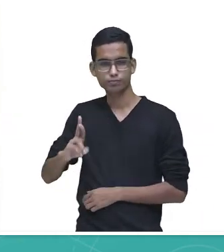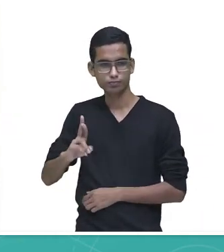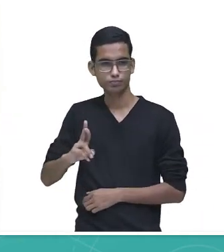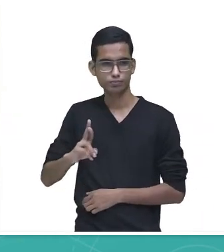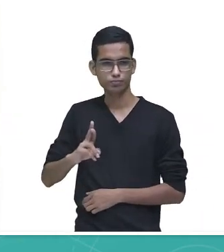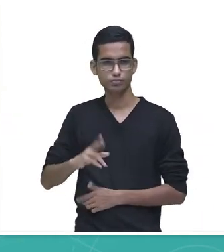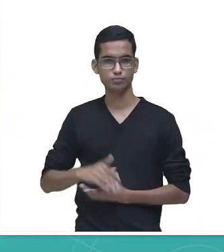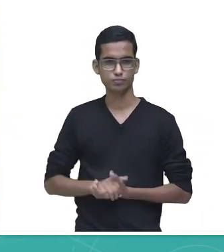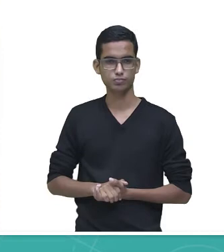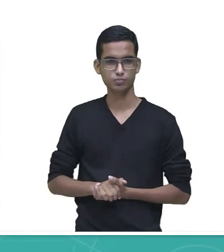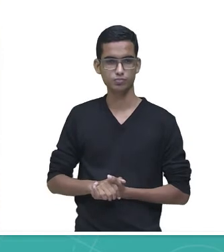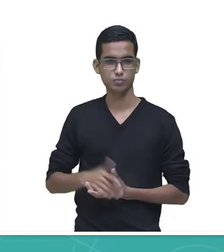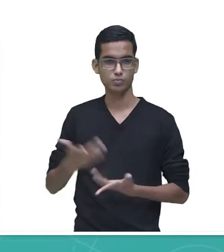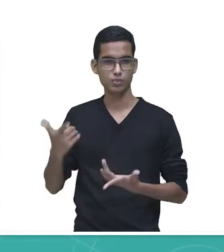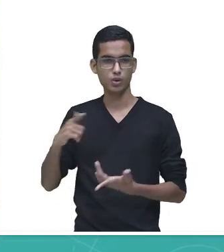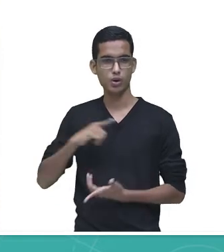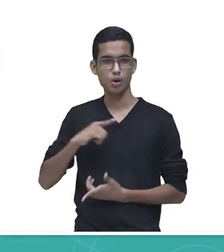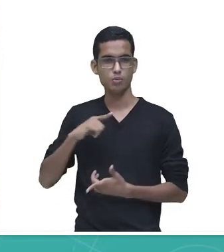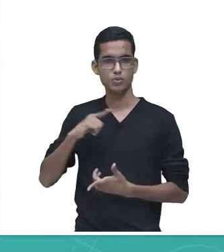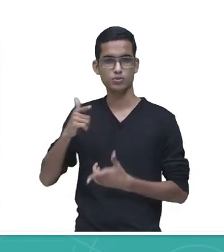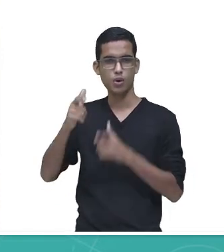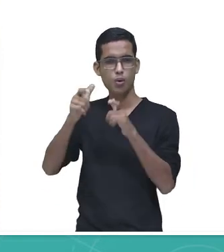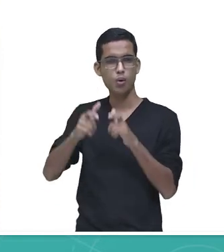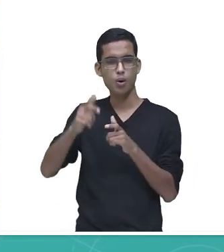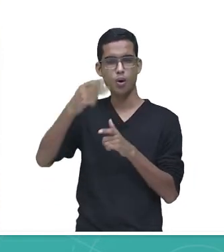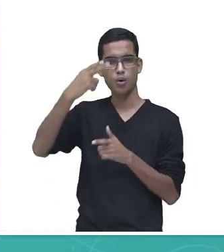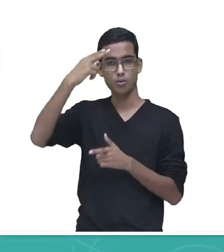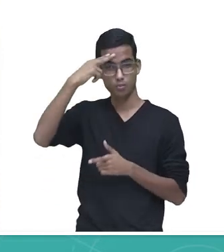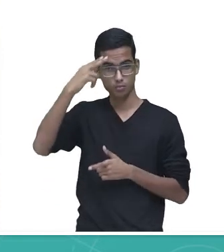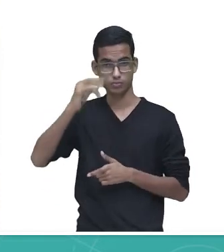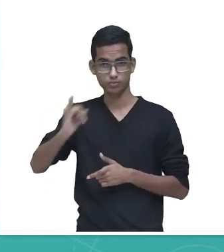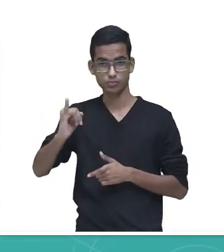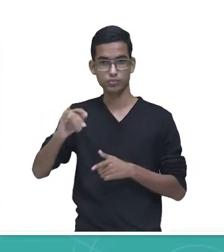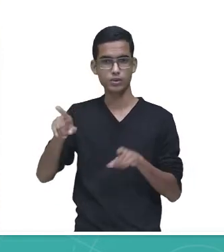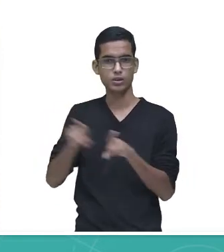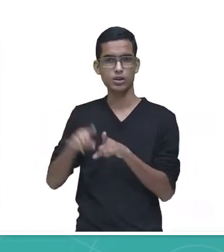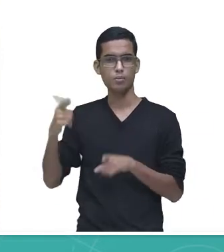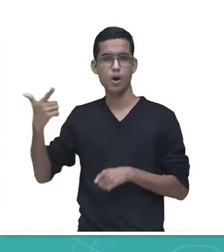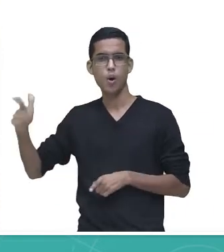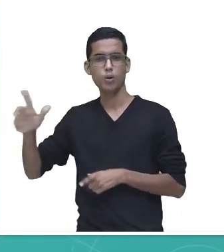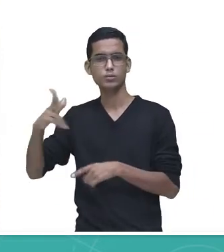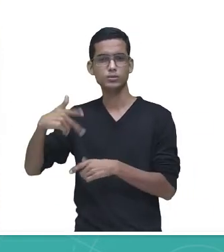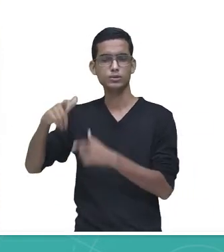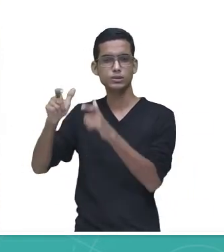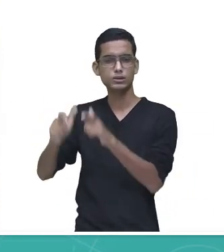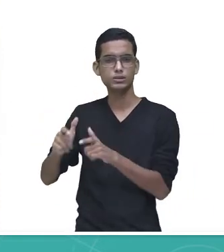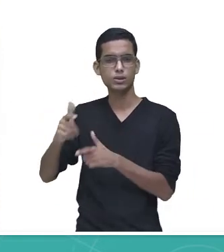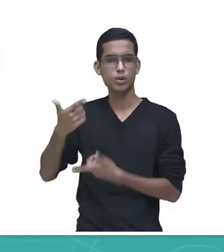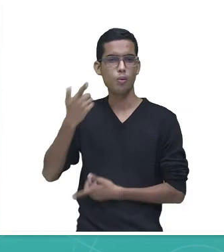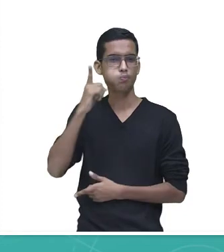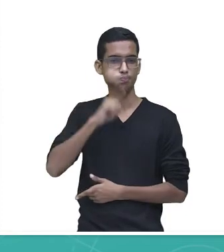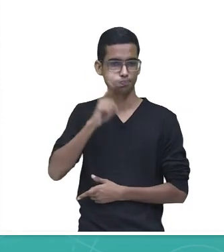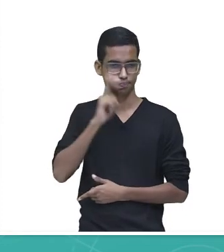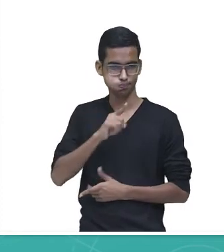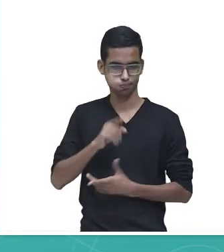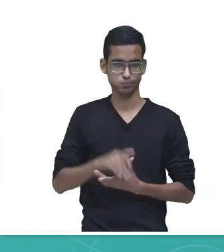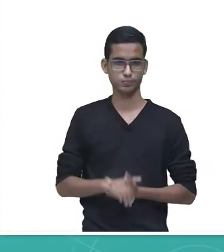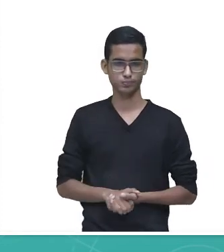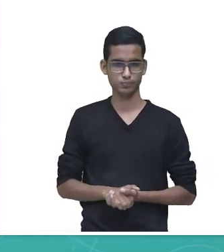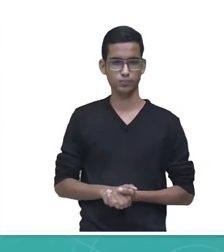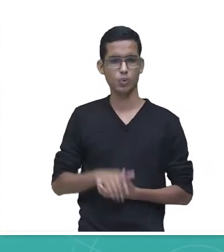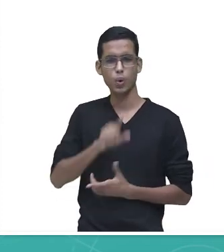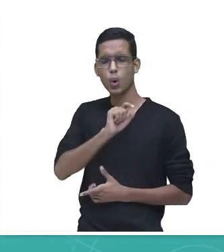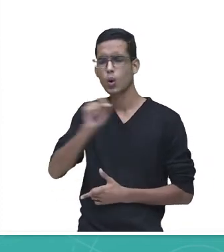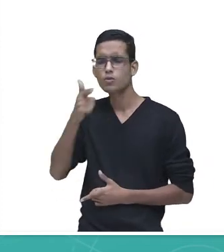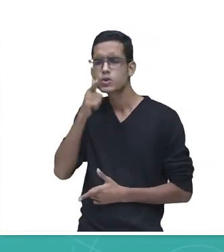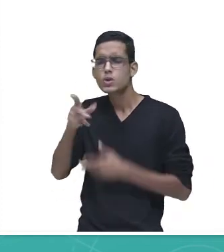cidade de Porto Príncipe, no Haiti, e a cidade de Nova York, nos Estados Unidos. O que você consegue perceber sobre